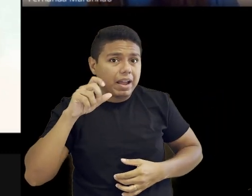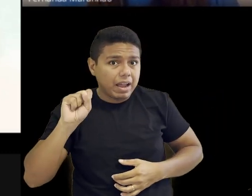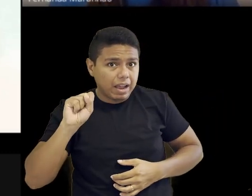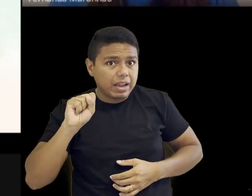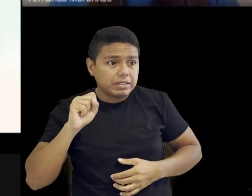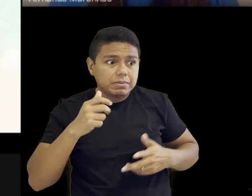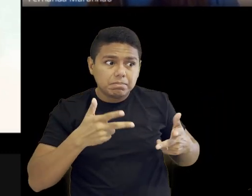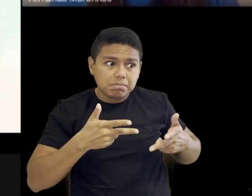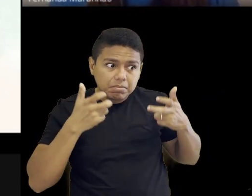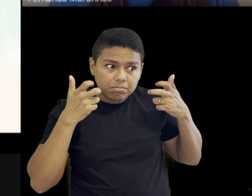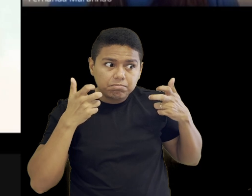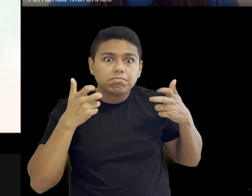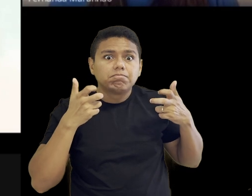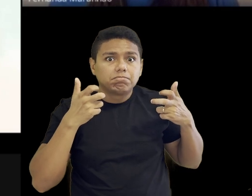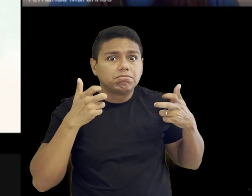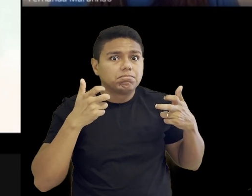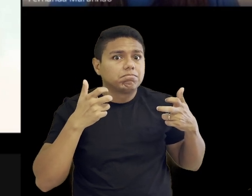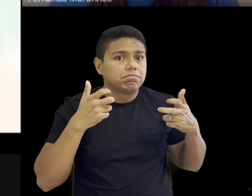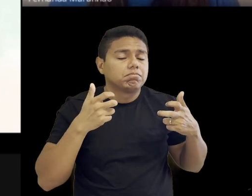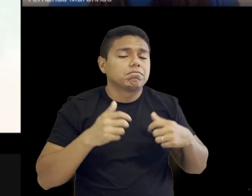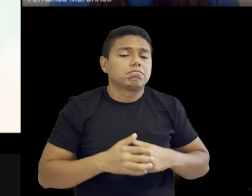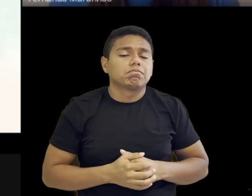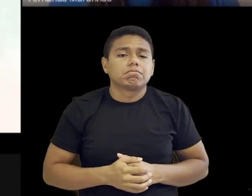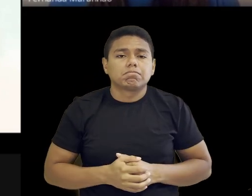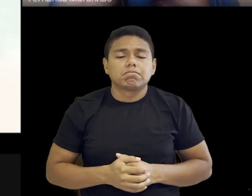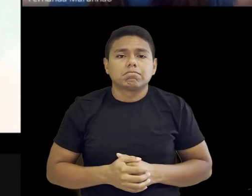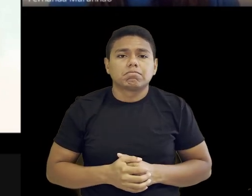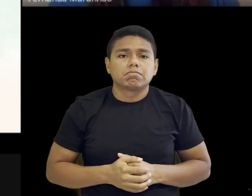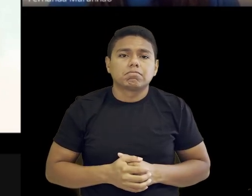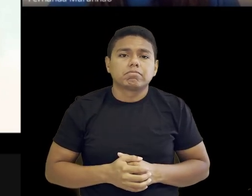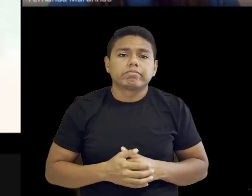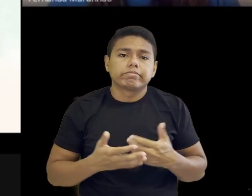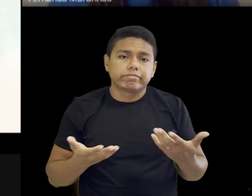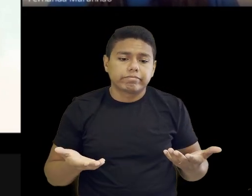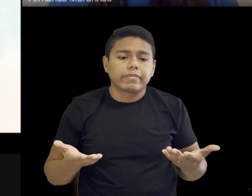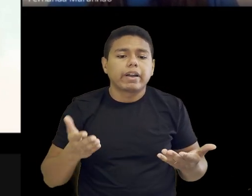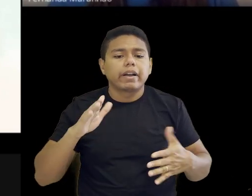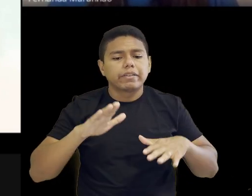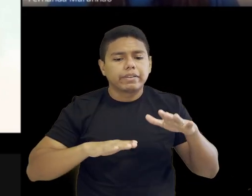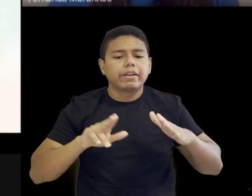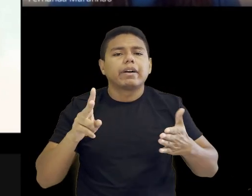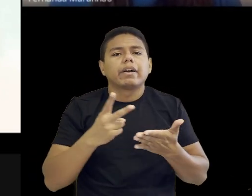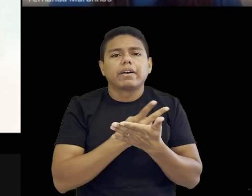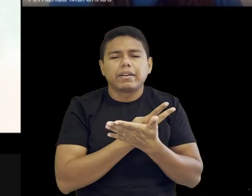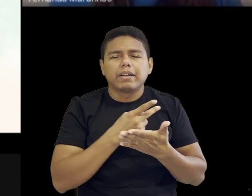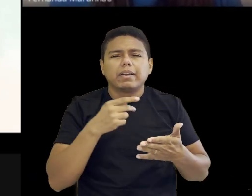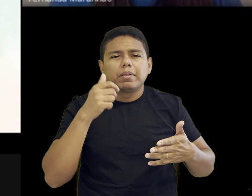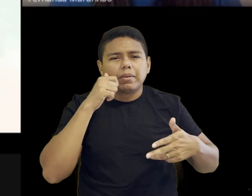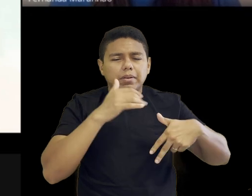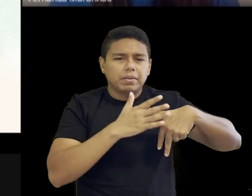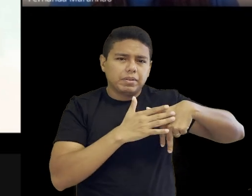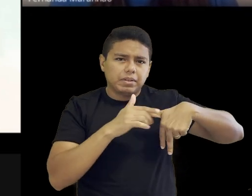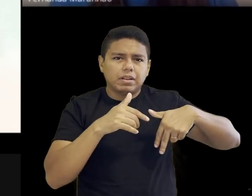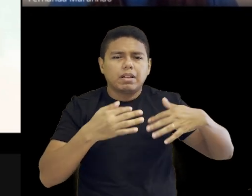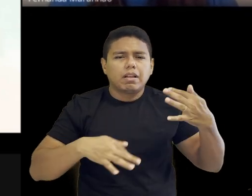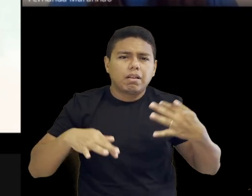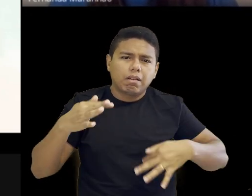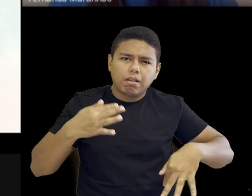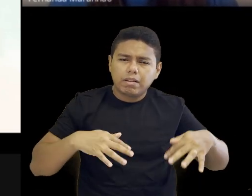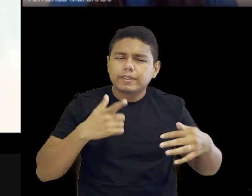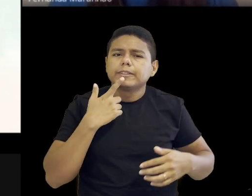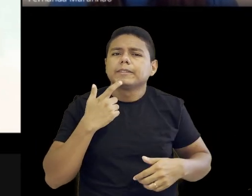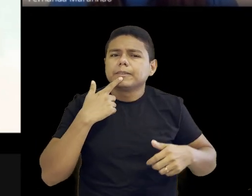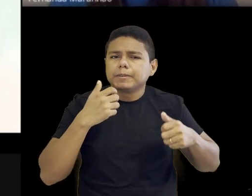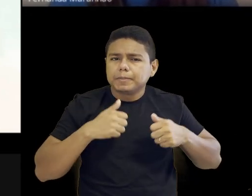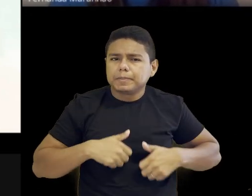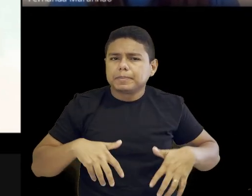básica prestar atenção nessa possibilidade. Então, o mais comum é aquela paciente que está em amenorreia e que tem dor